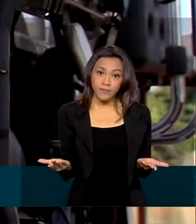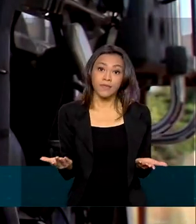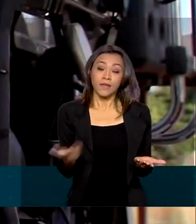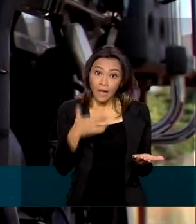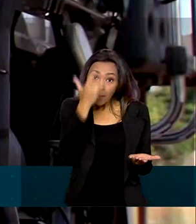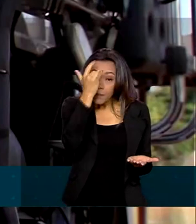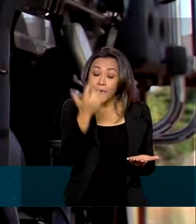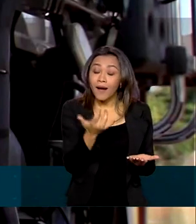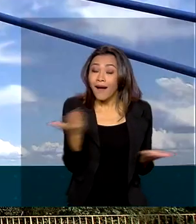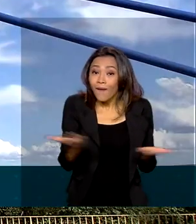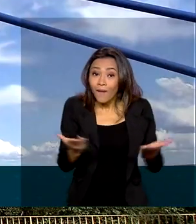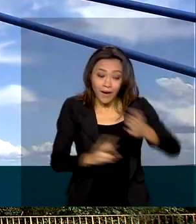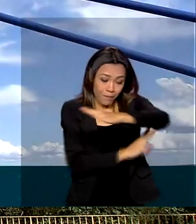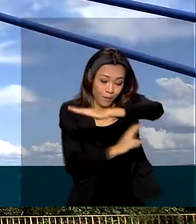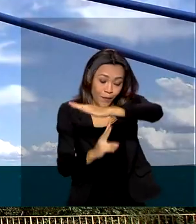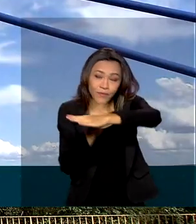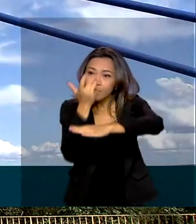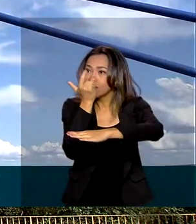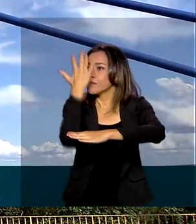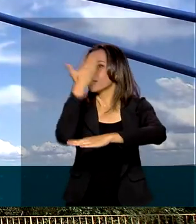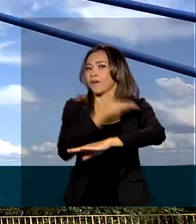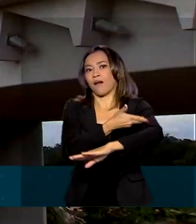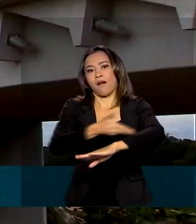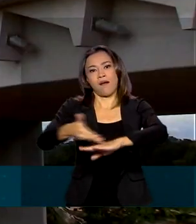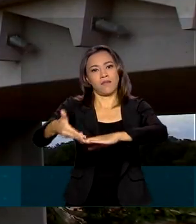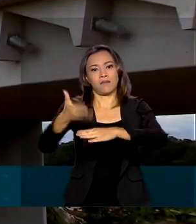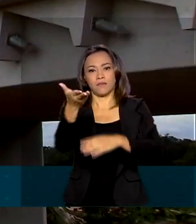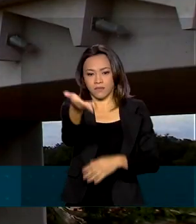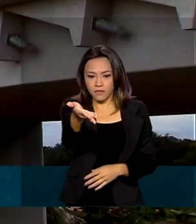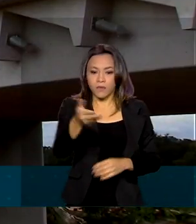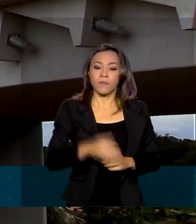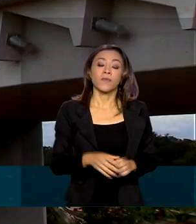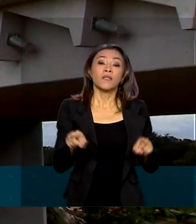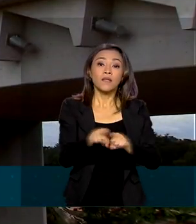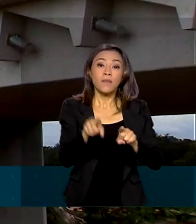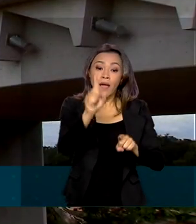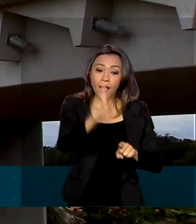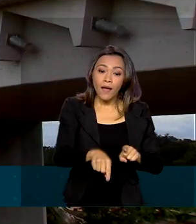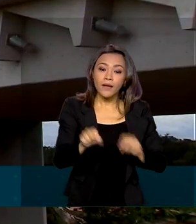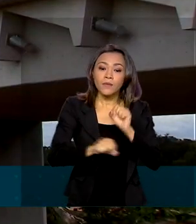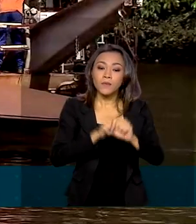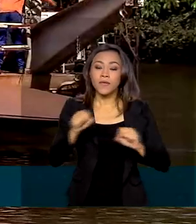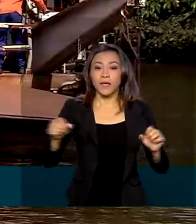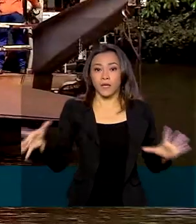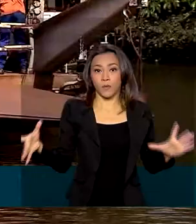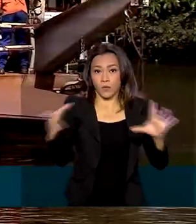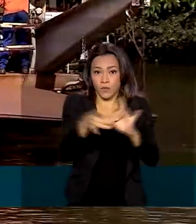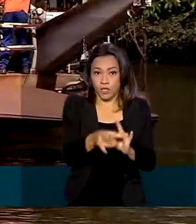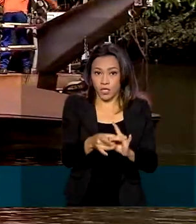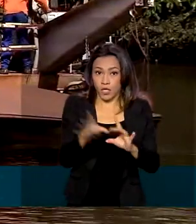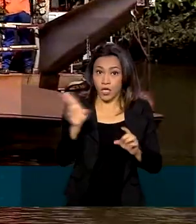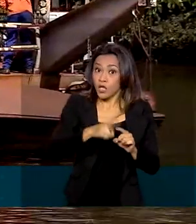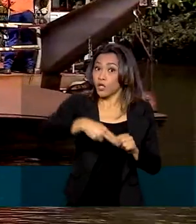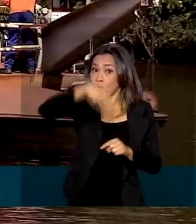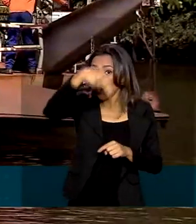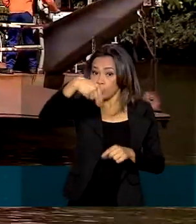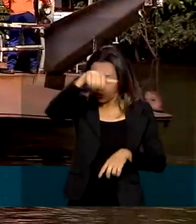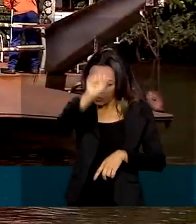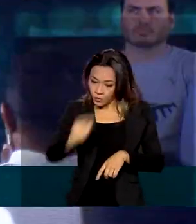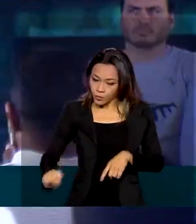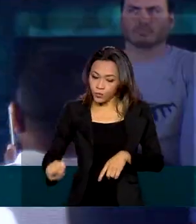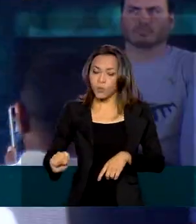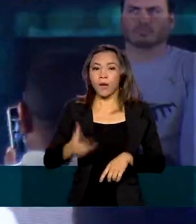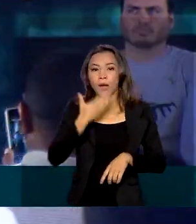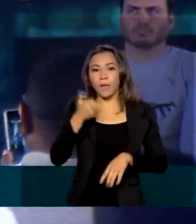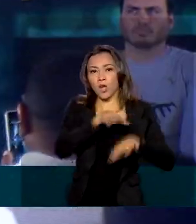assim a ponte facilitar demais né a obra também foi Projetada para ser integrada A Ferrovia norte-sul melhorando a logística a